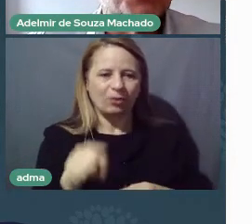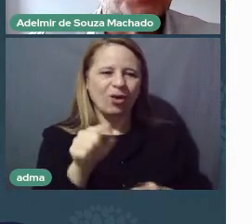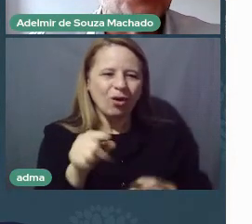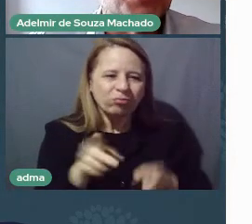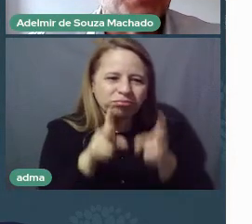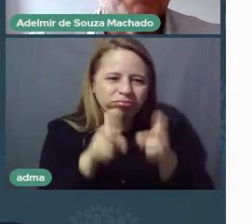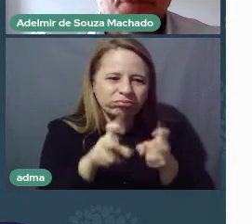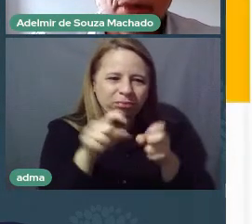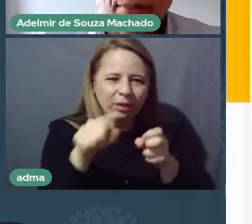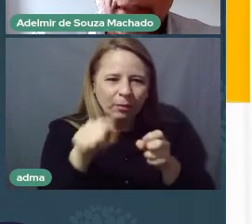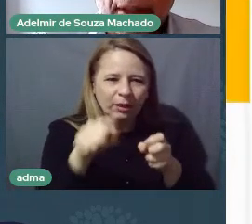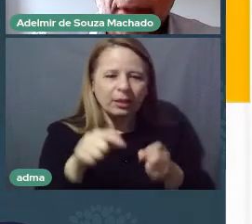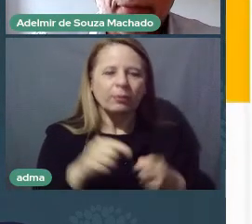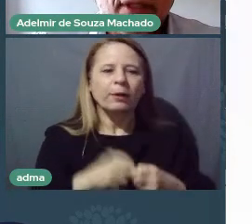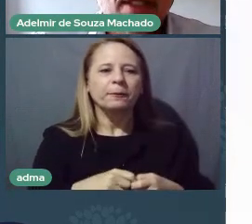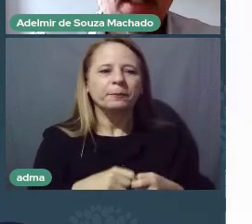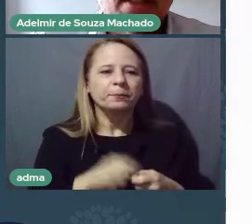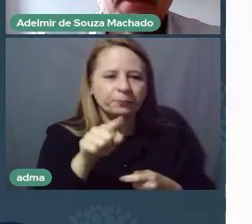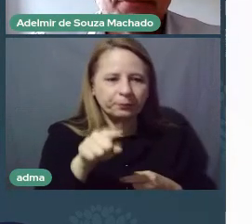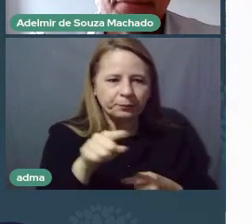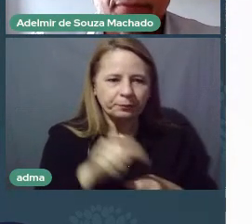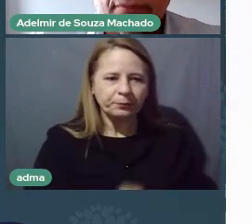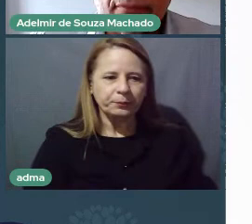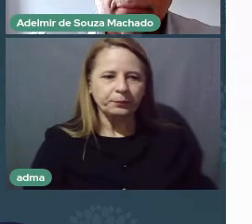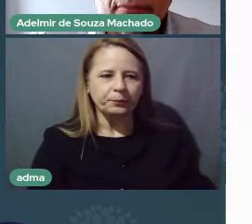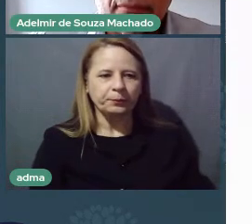esse diapositivo aqui. Perdão.